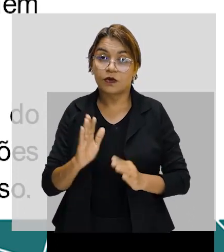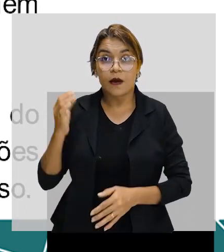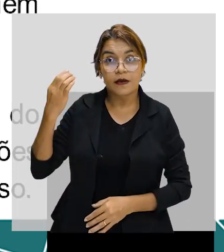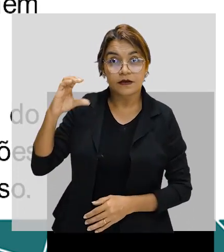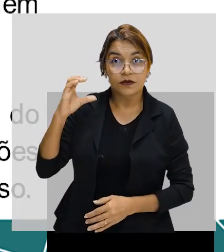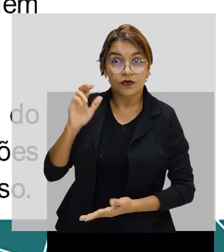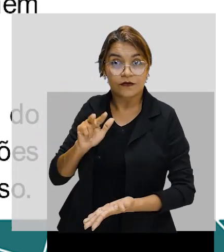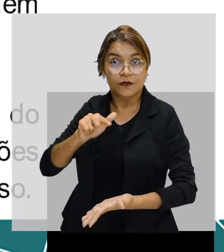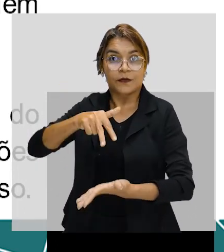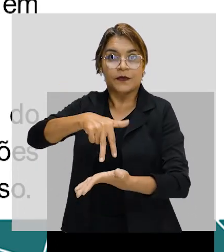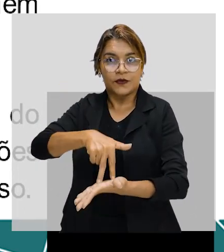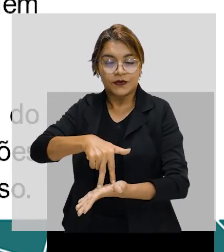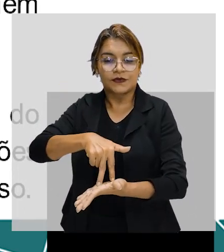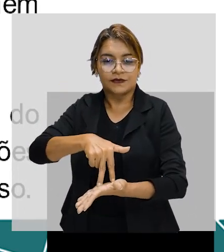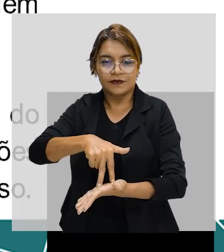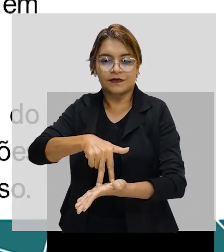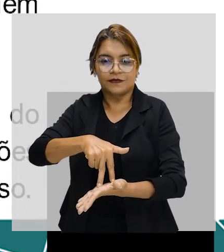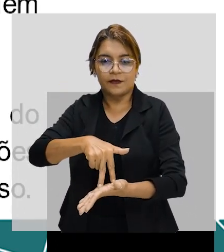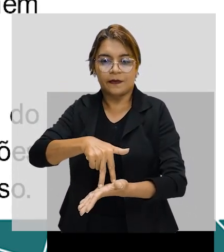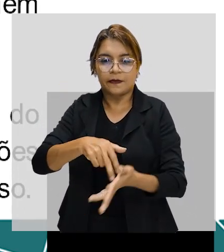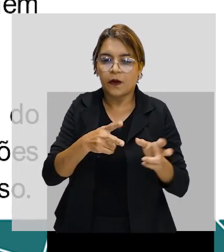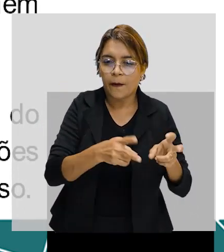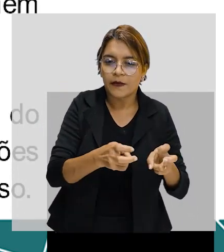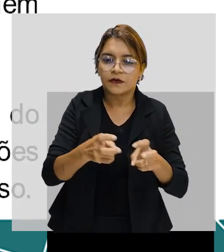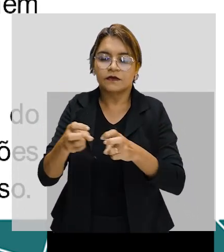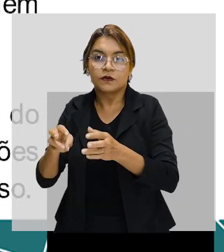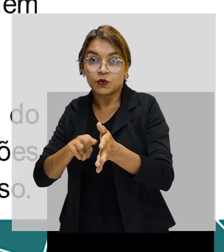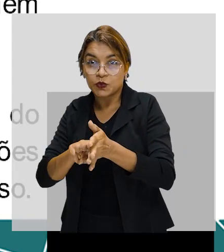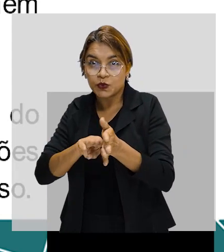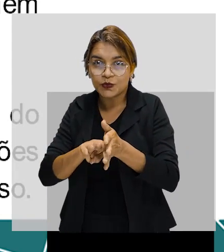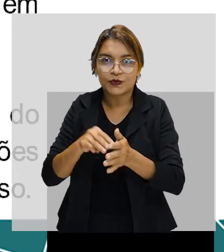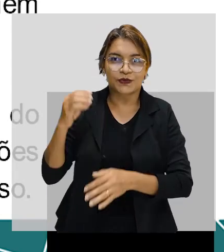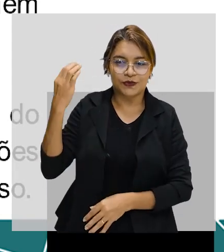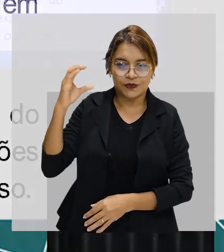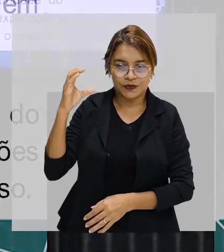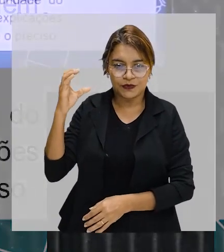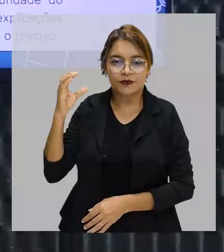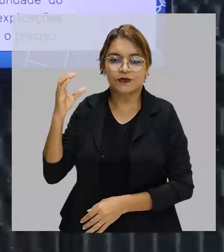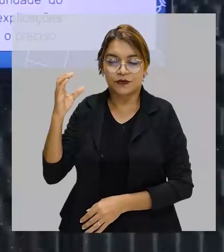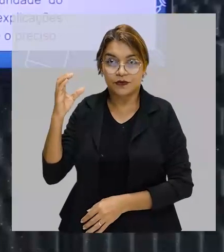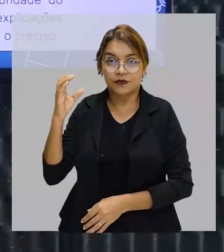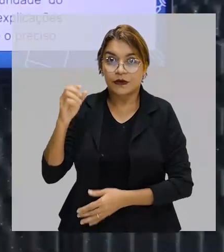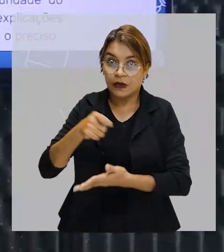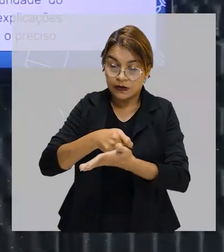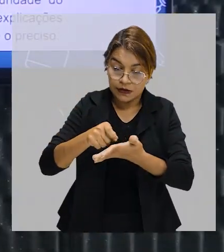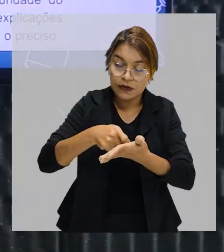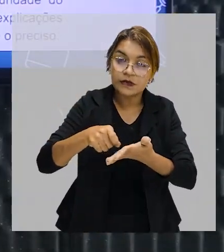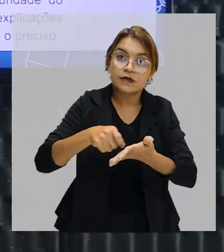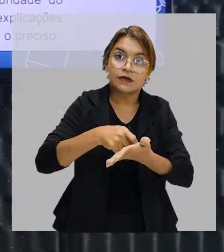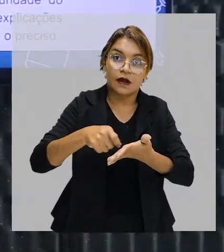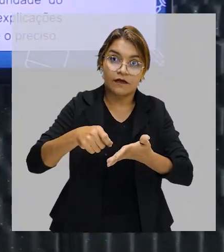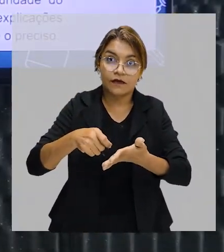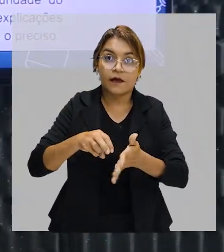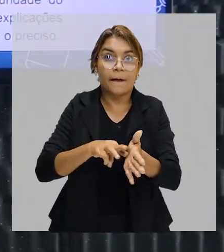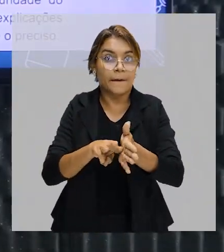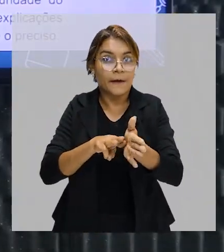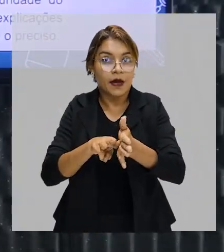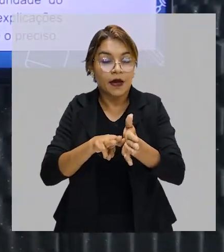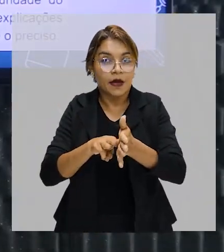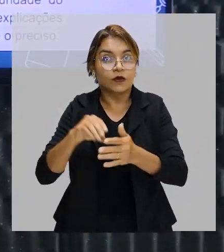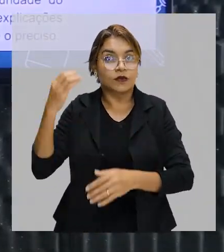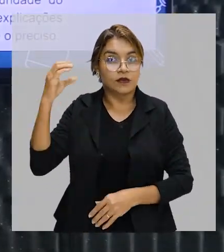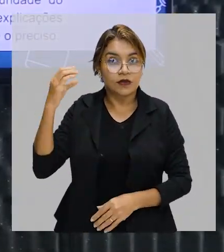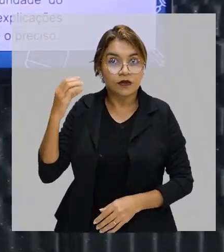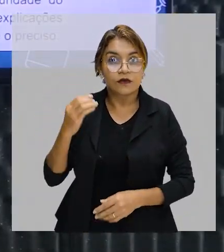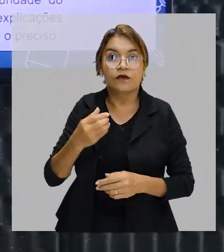científico. Através da observação e do método científico, destaca isso no caderno, método científico, o